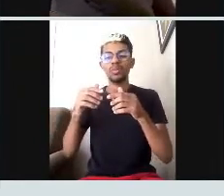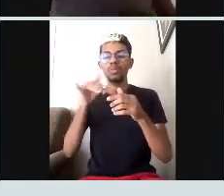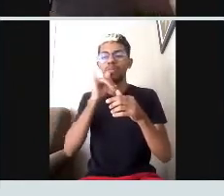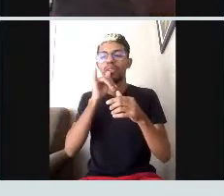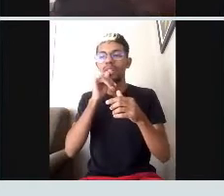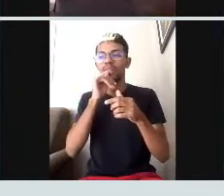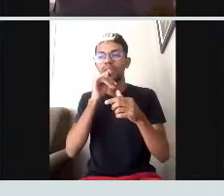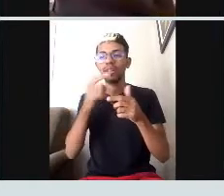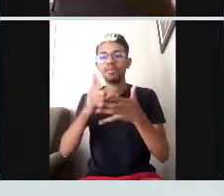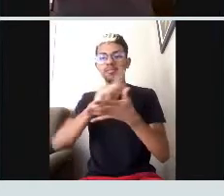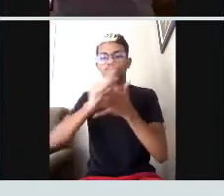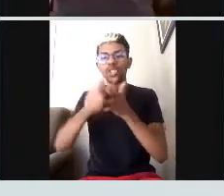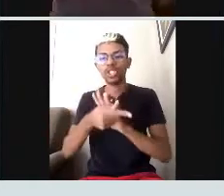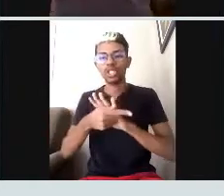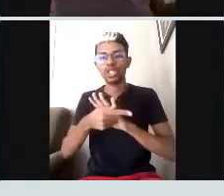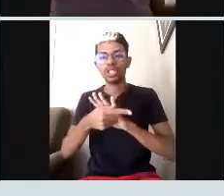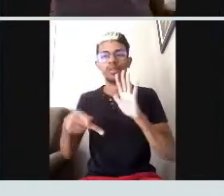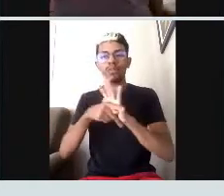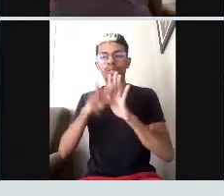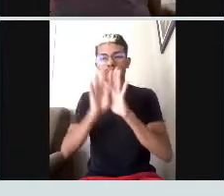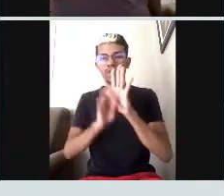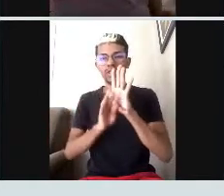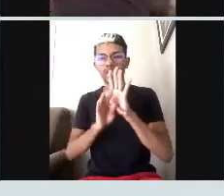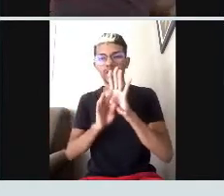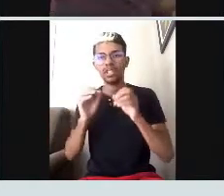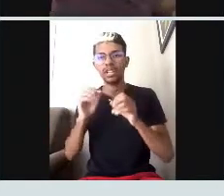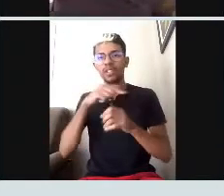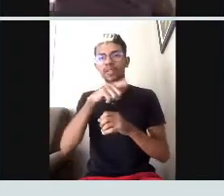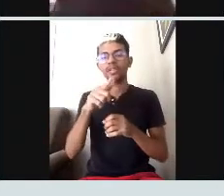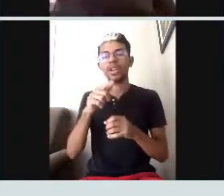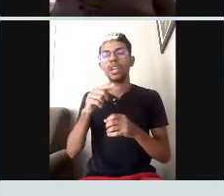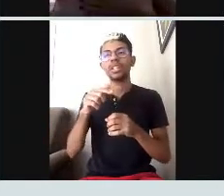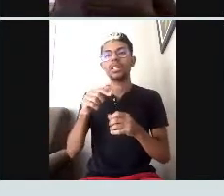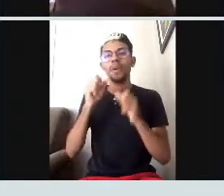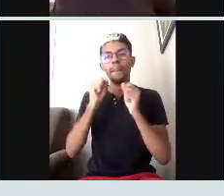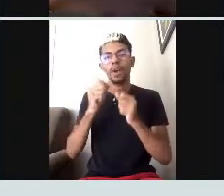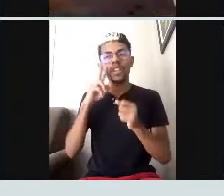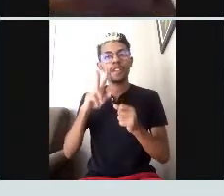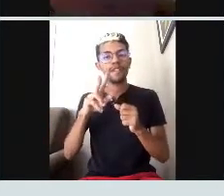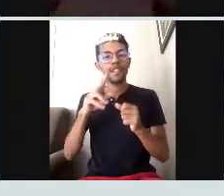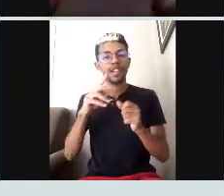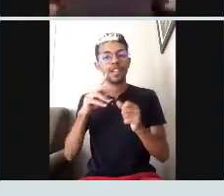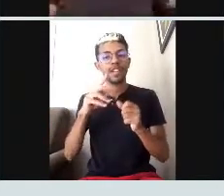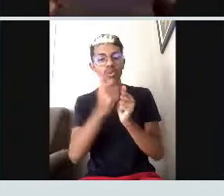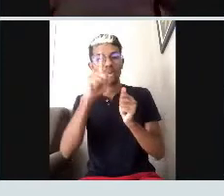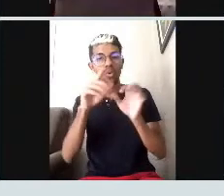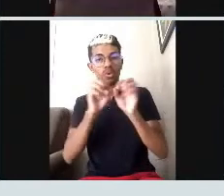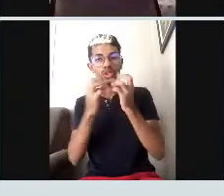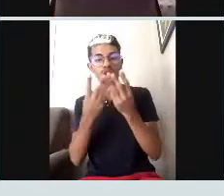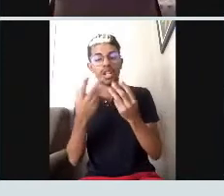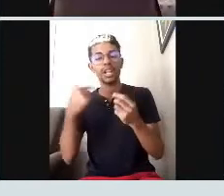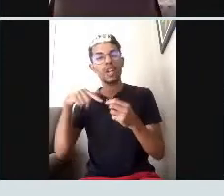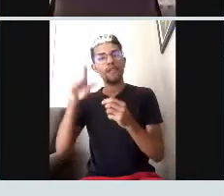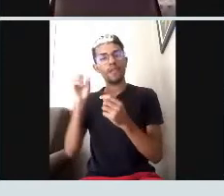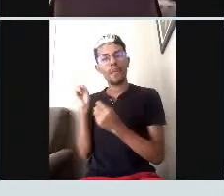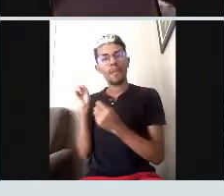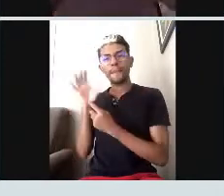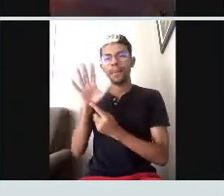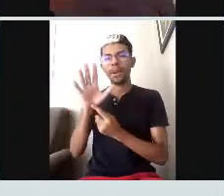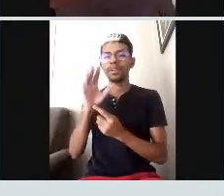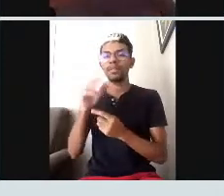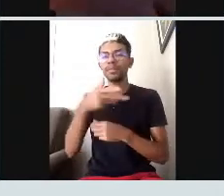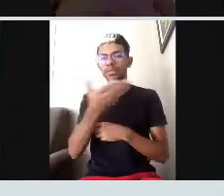isso com calma. Junto com esse slide, eu vou postar a cartilha do participante, porque, como o próprio nome diz, ela é uma cartilha para vocês. Então, se vocês